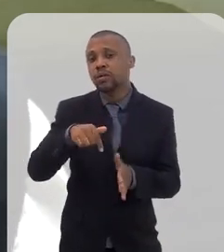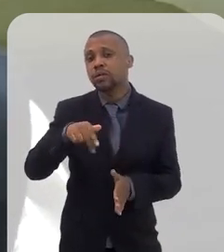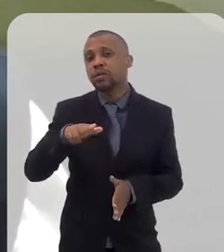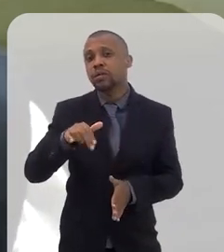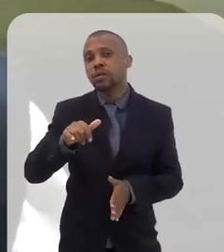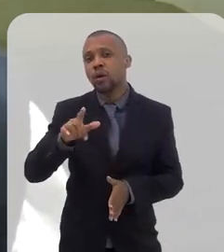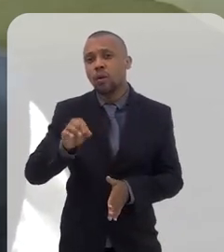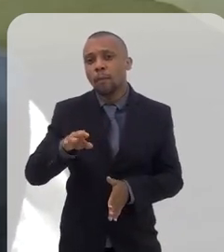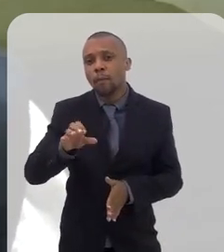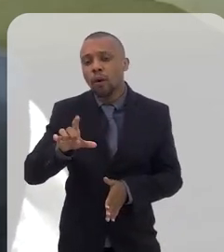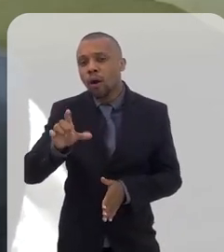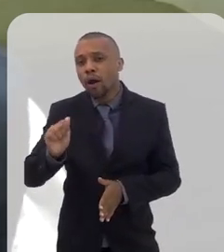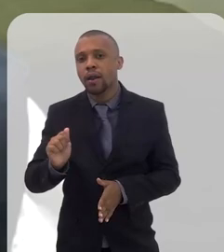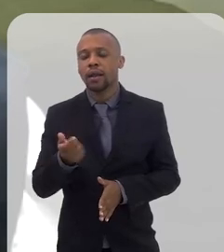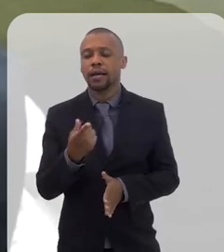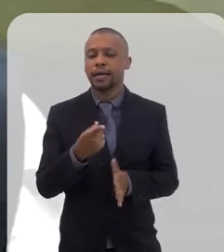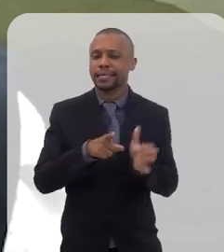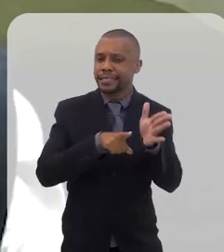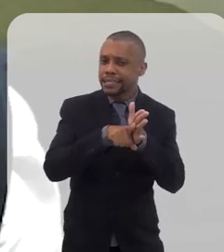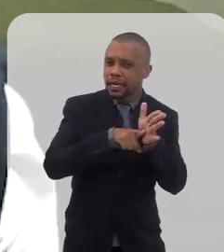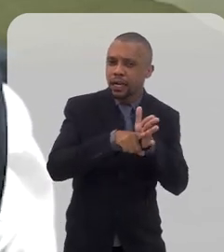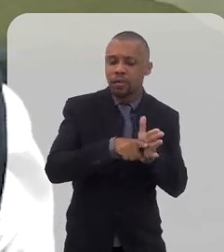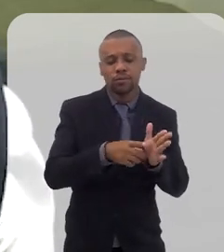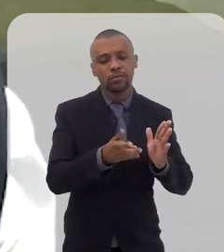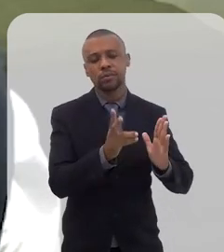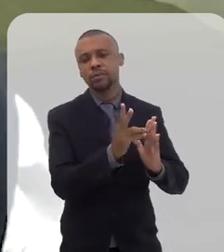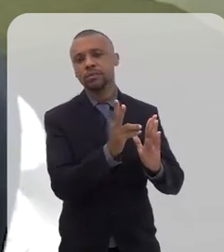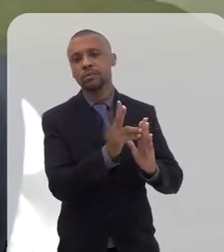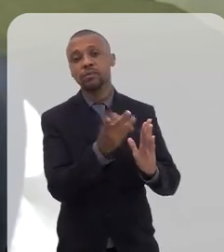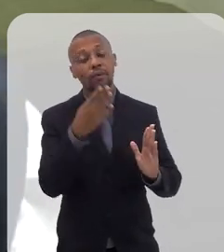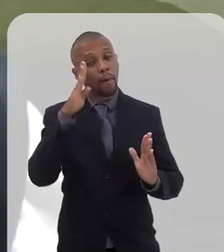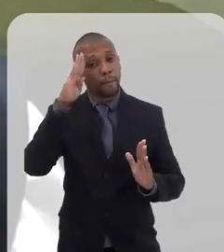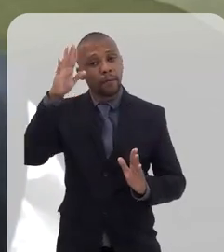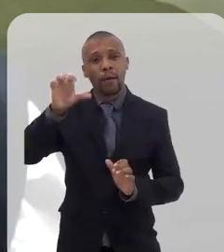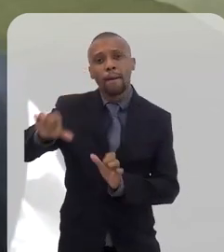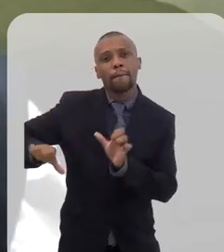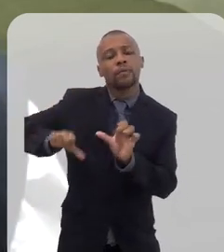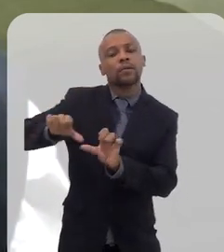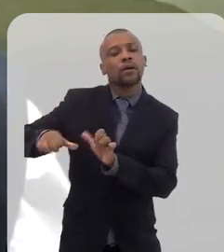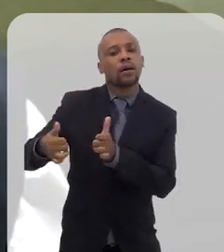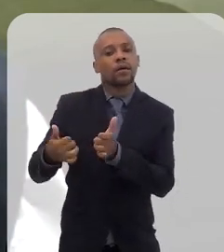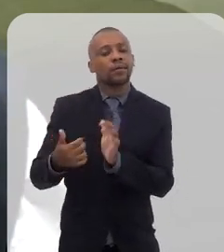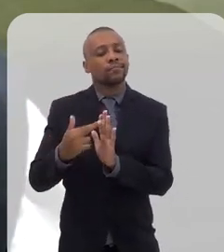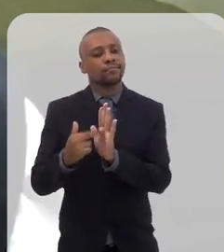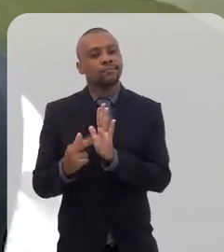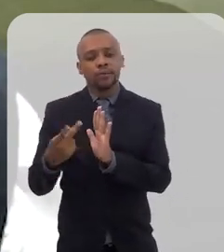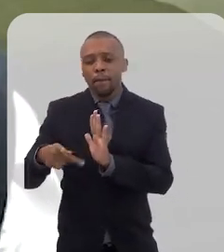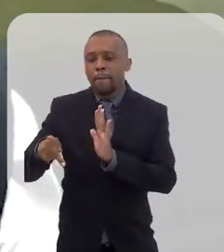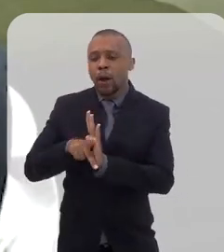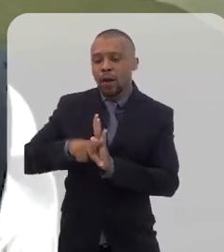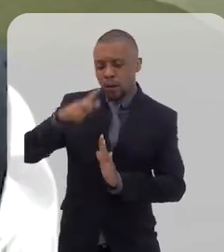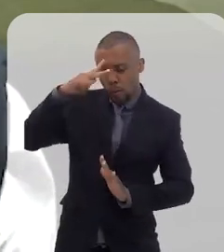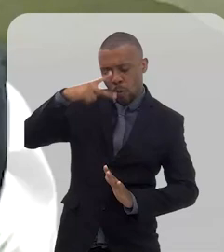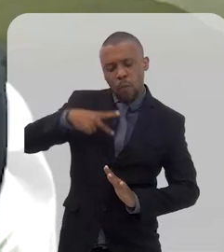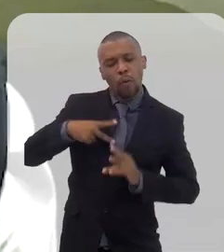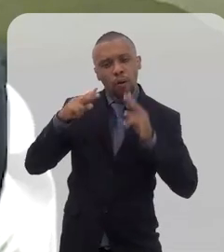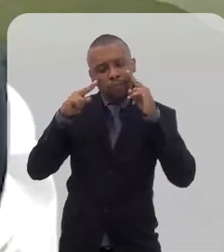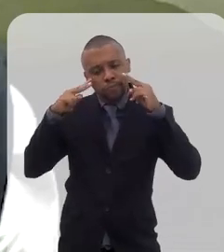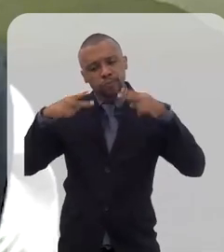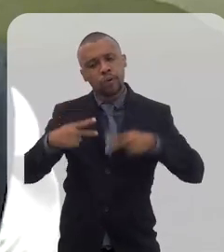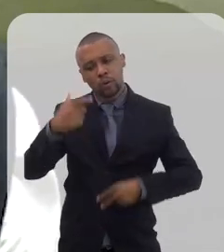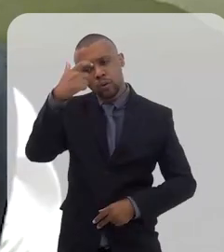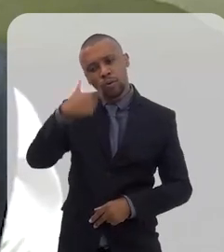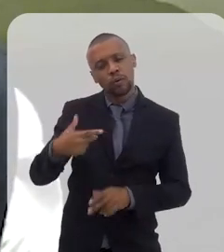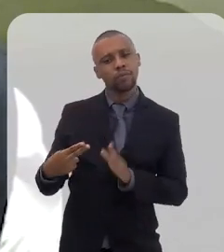o censo indígena, porque são realmente as maiores mudanças, os quesitos de pertencimento, né? Você se